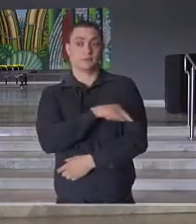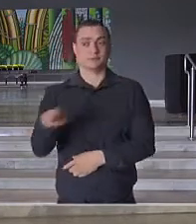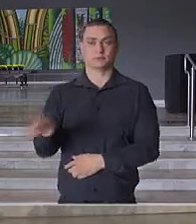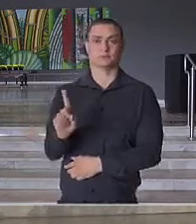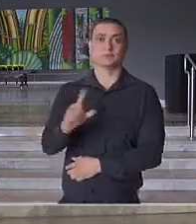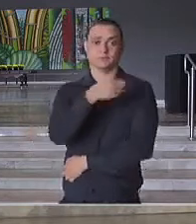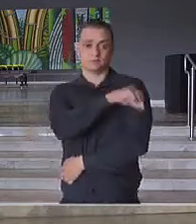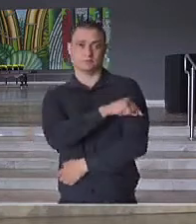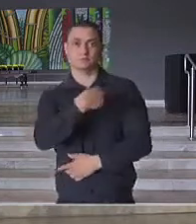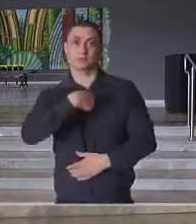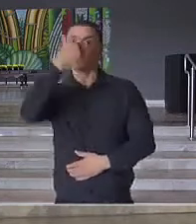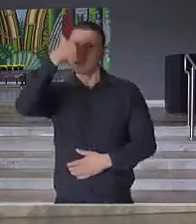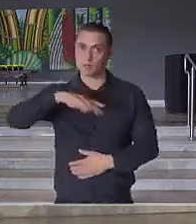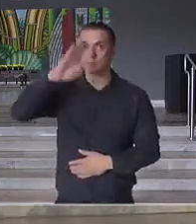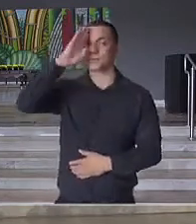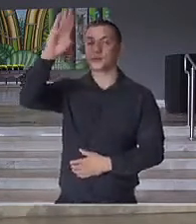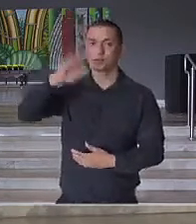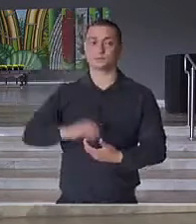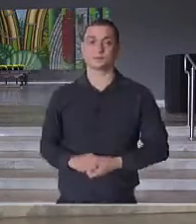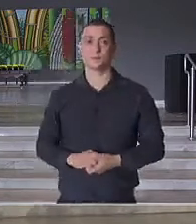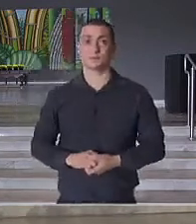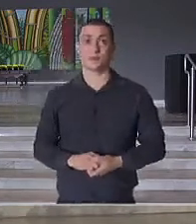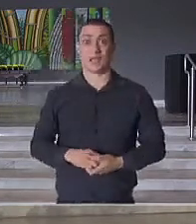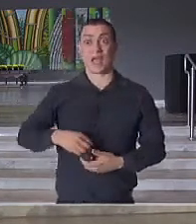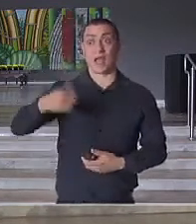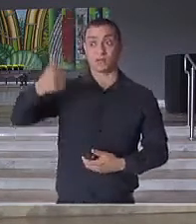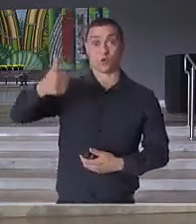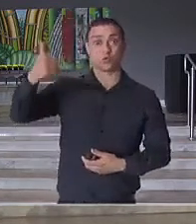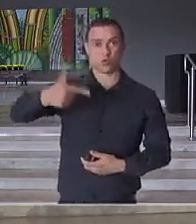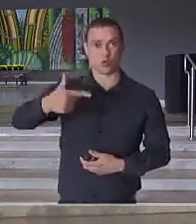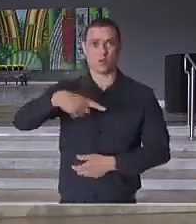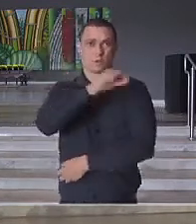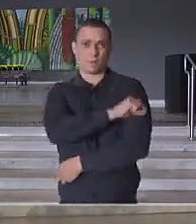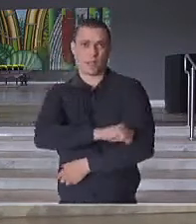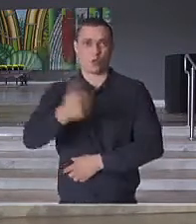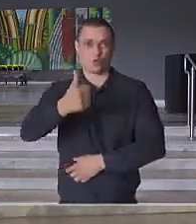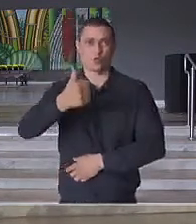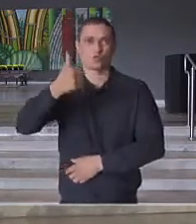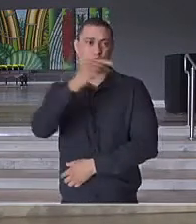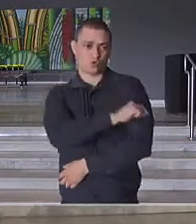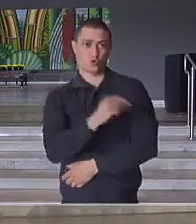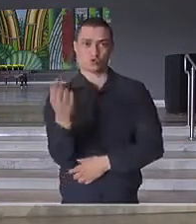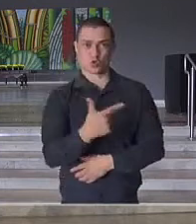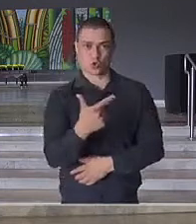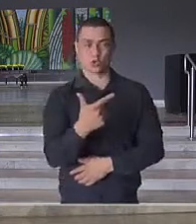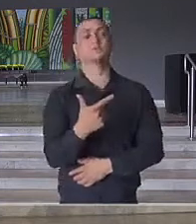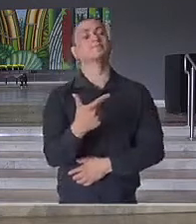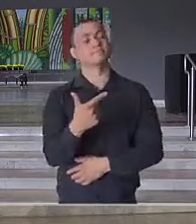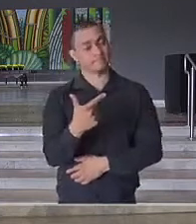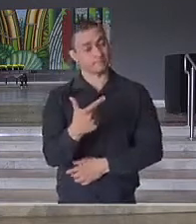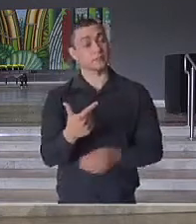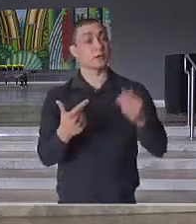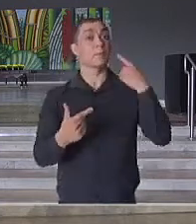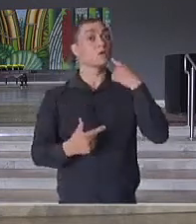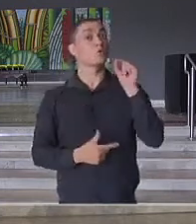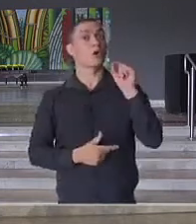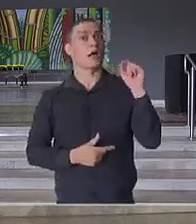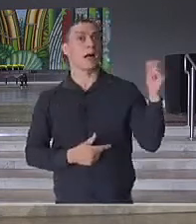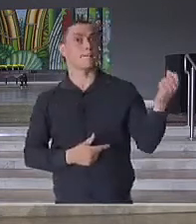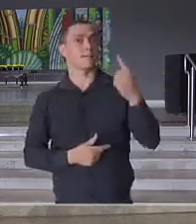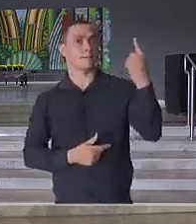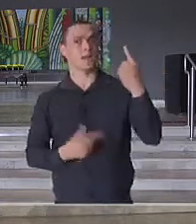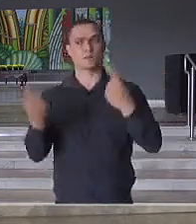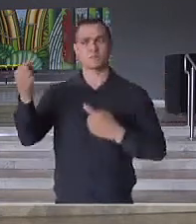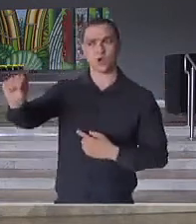que devem ser priorizados. As 2 doses foram dadas, portanto, imaginando-se que a primeira dose é